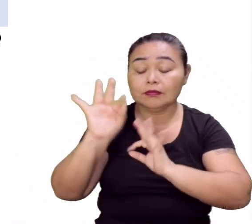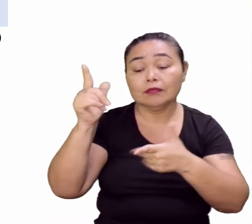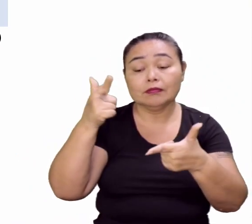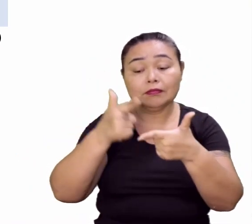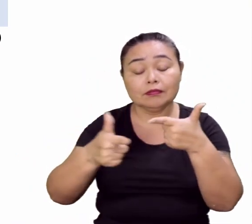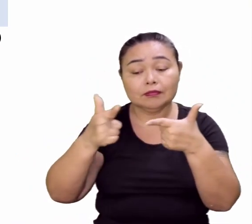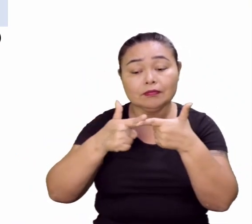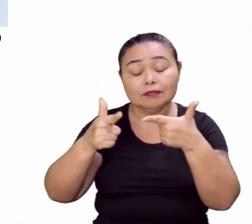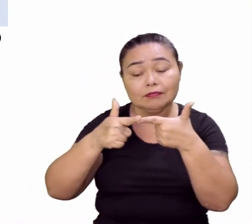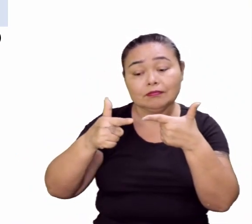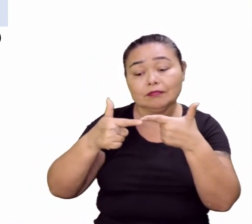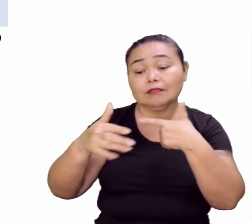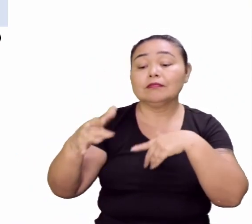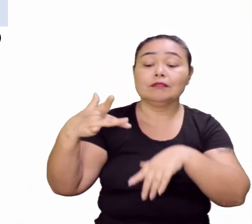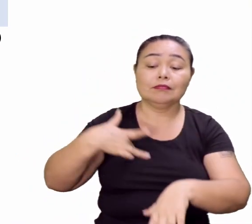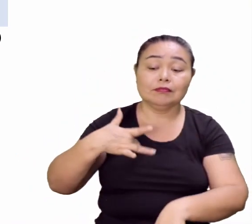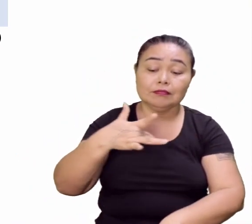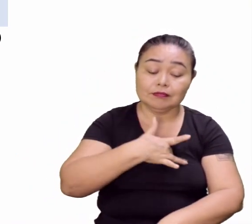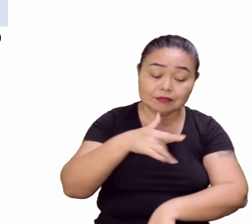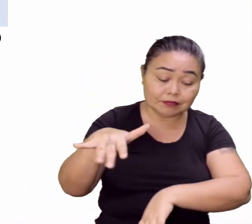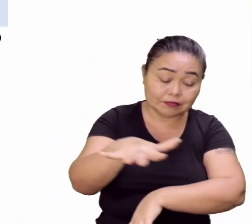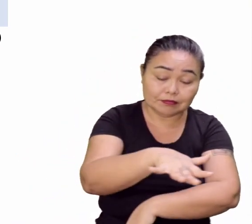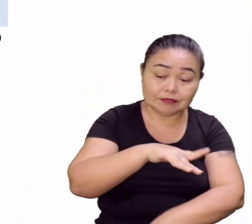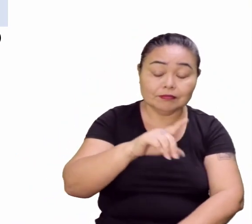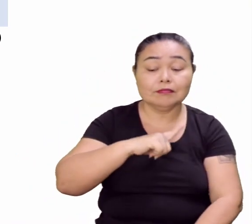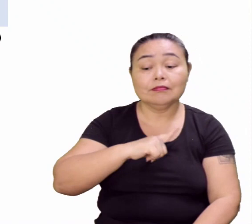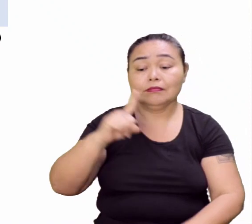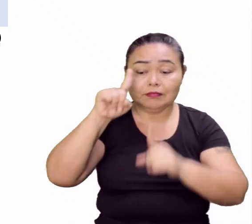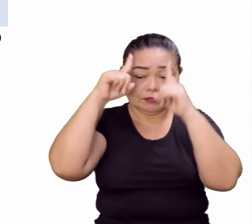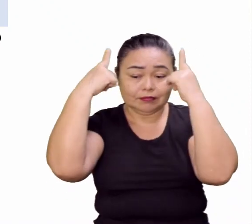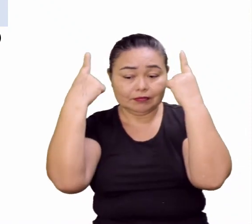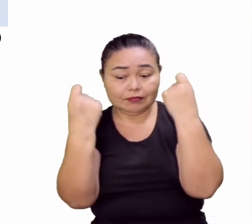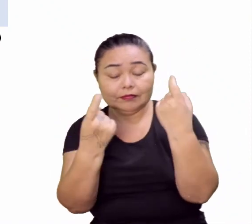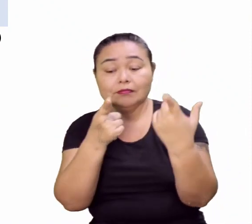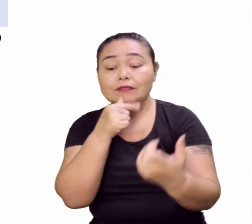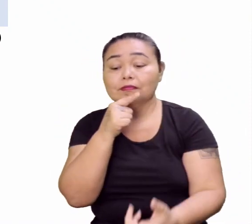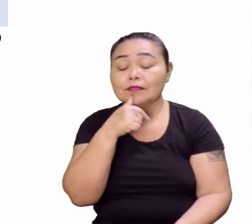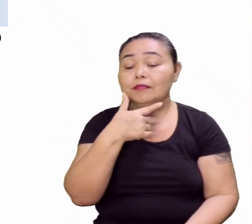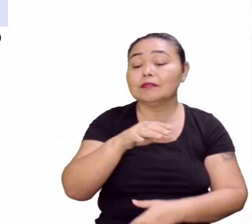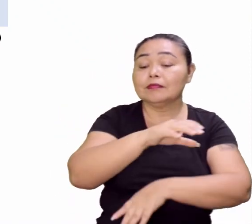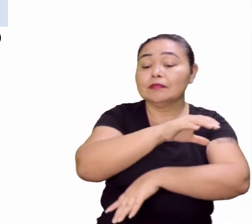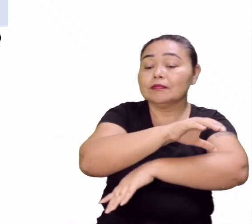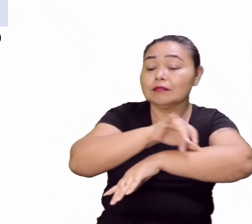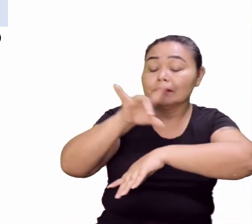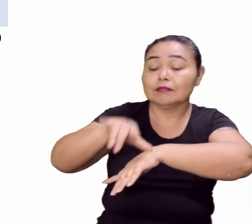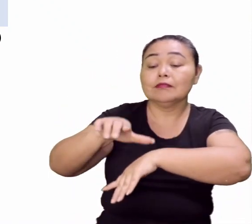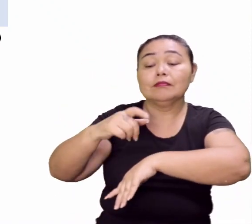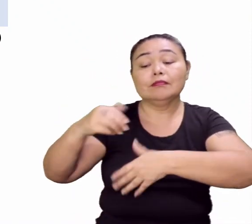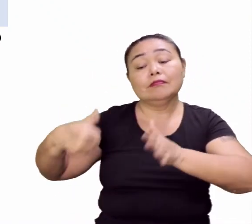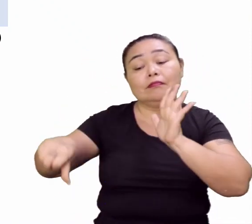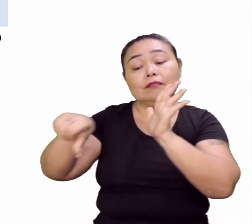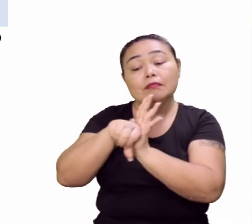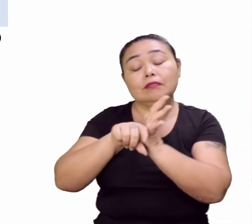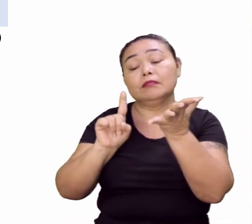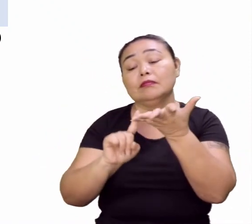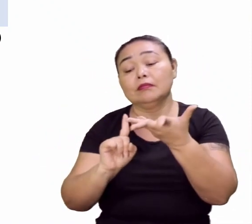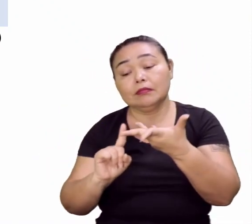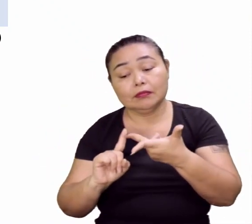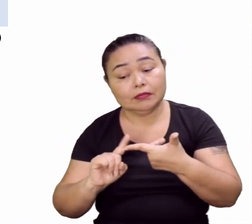de saúde, problemas de violência, água, esgoto, violência, crime,